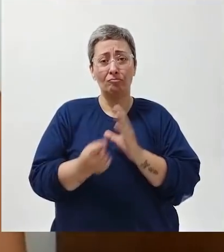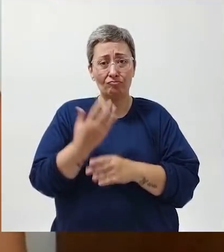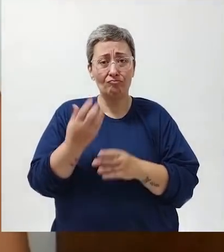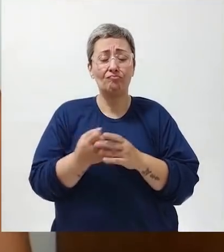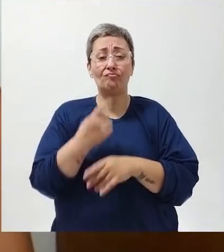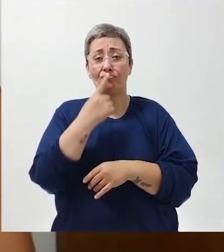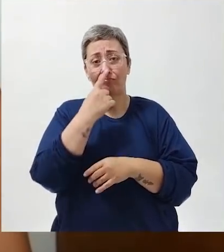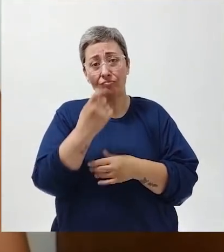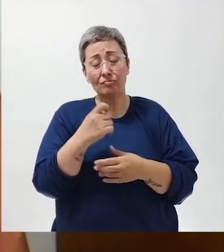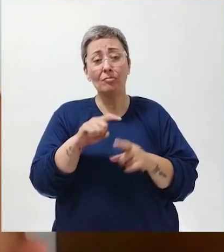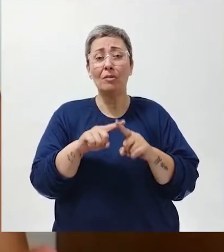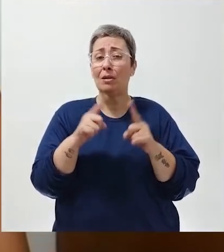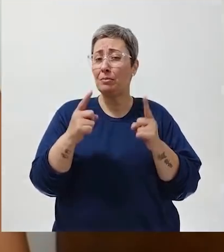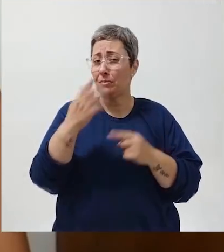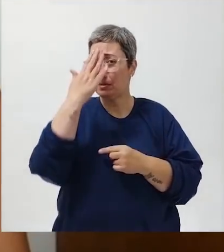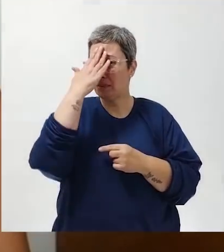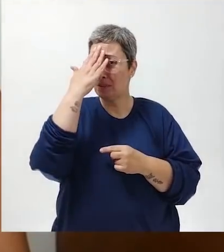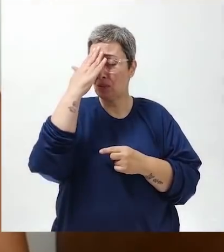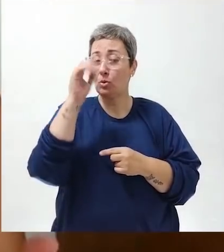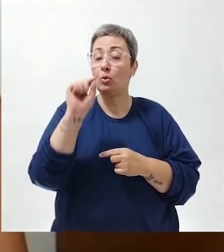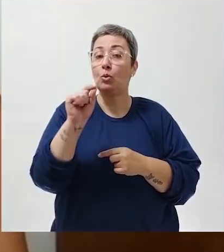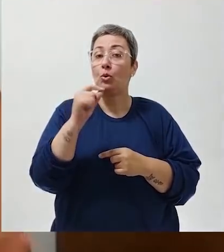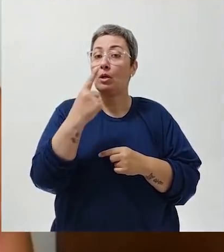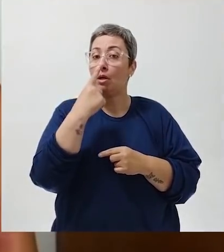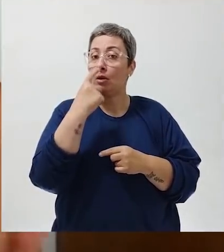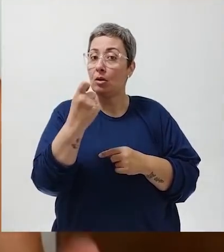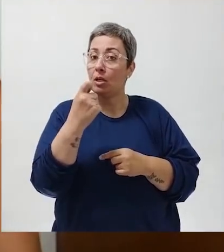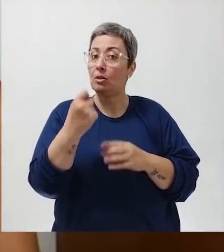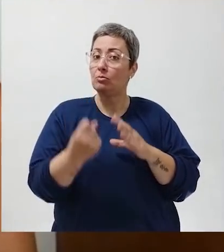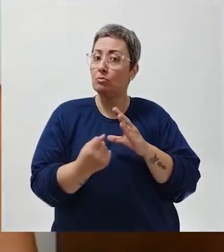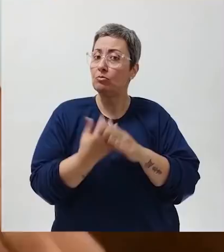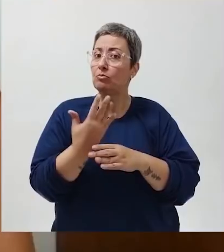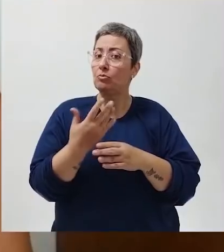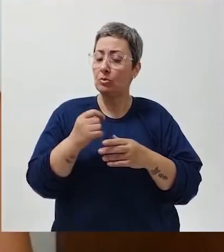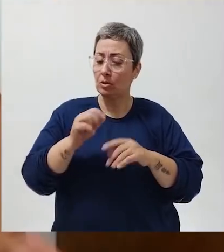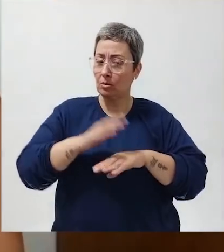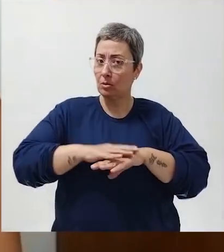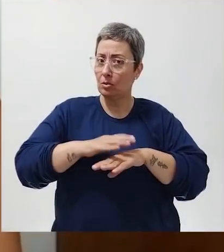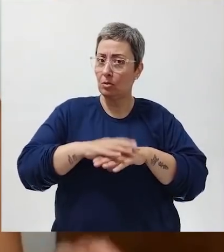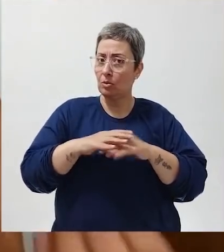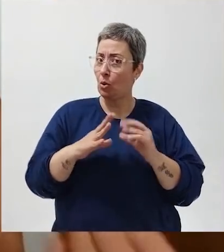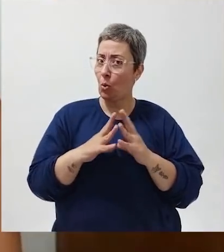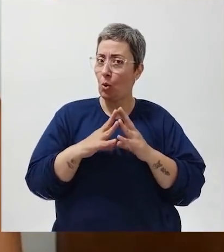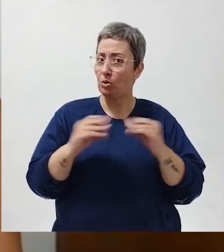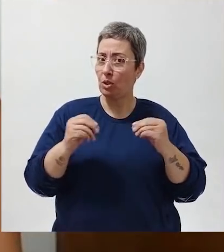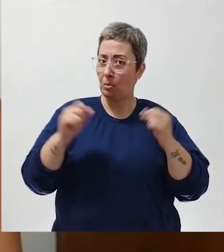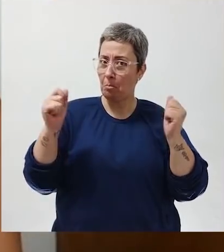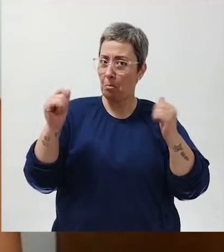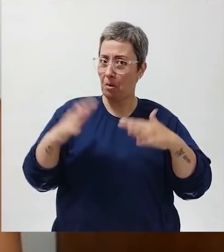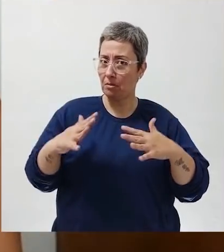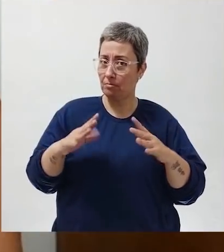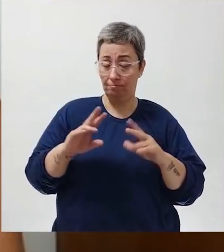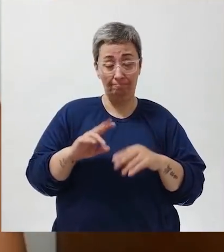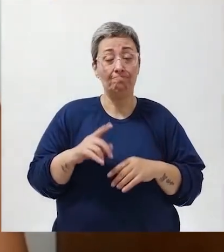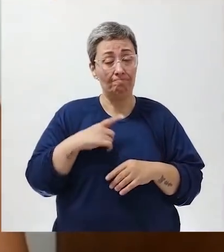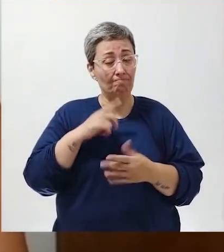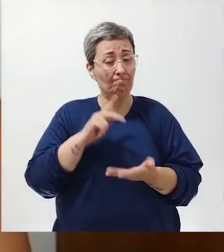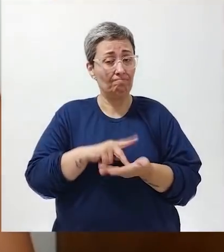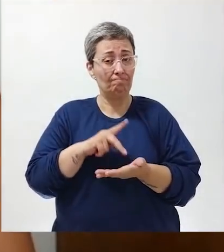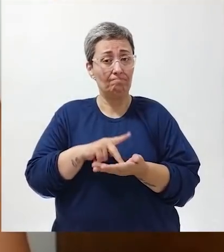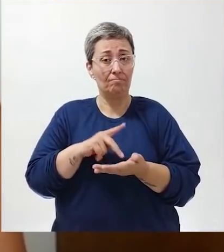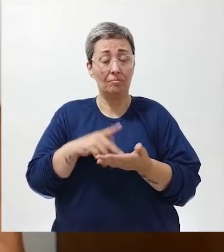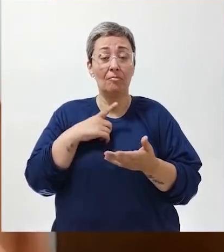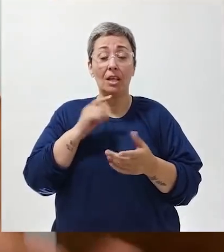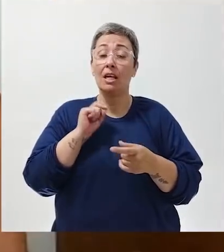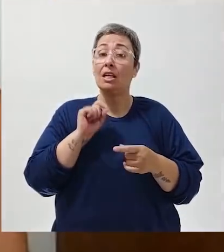produção dele. Mas você sabia que o lixo que produzimos não desaparece como mágica? É